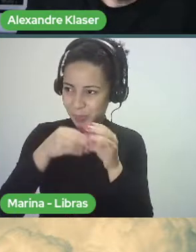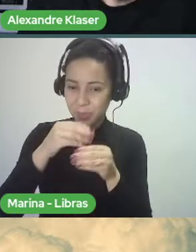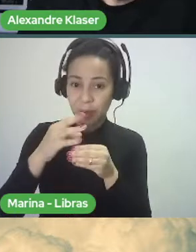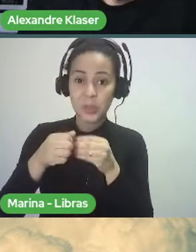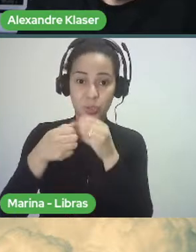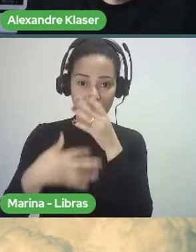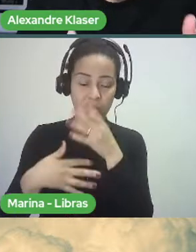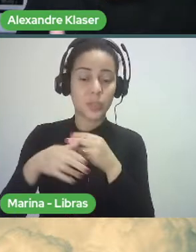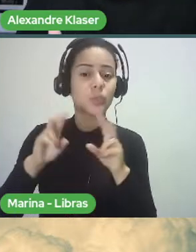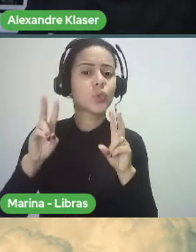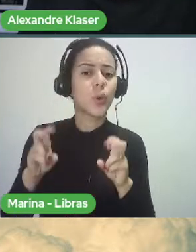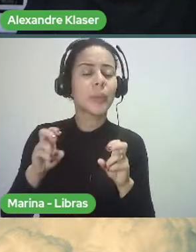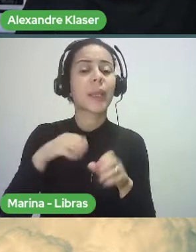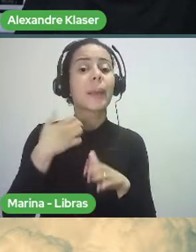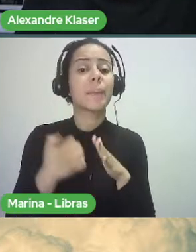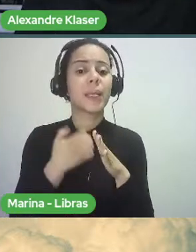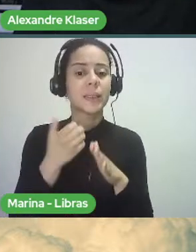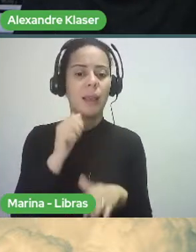é assim,